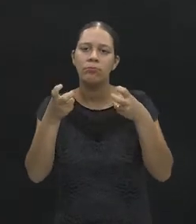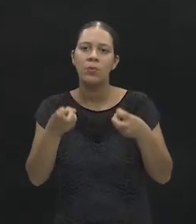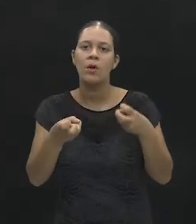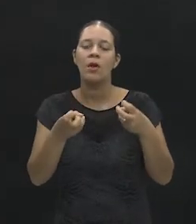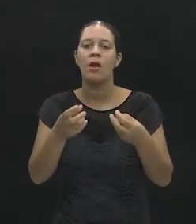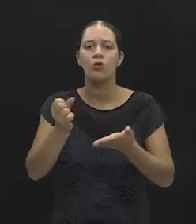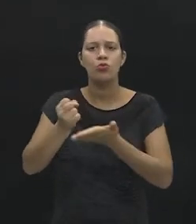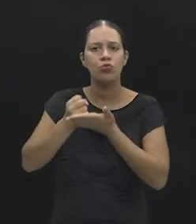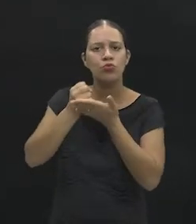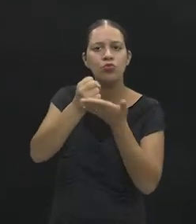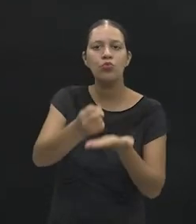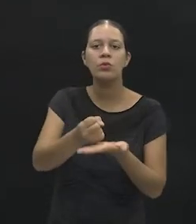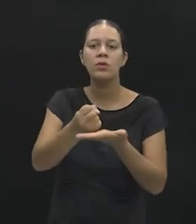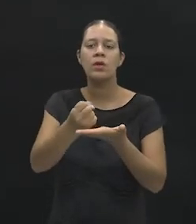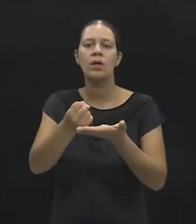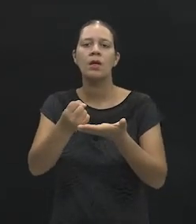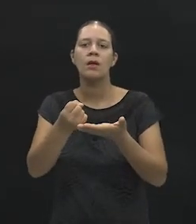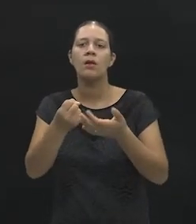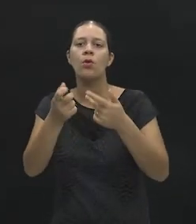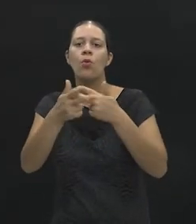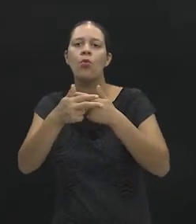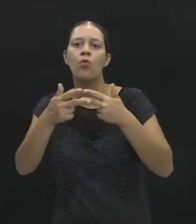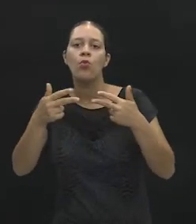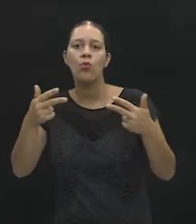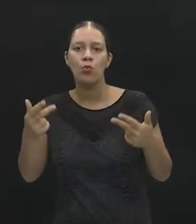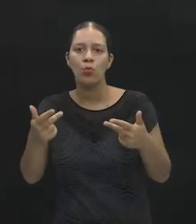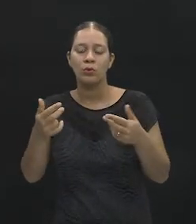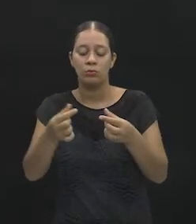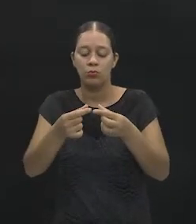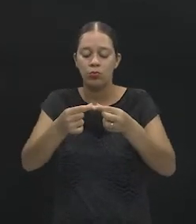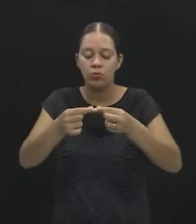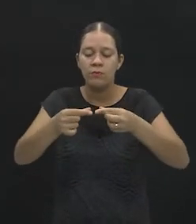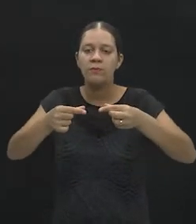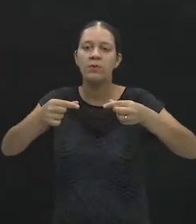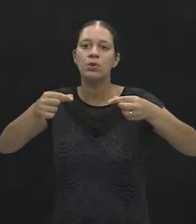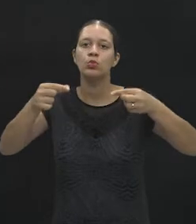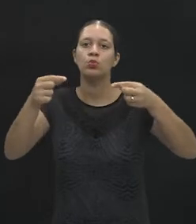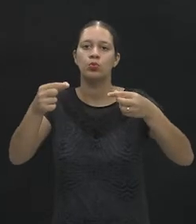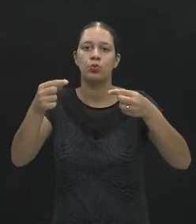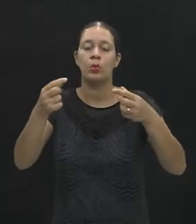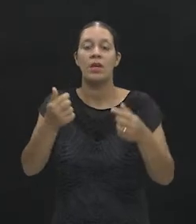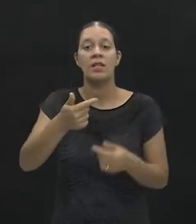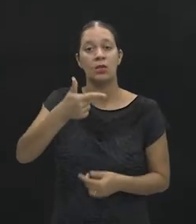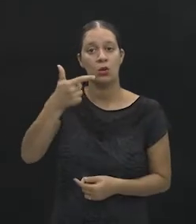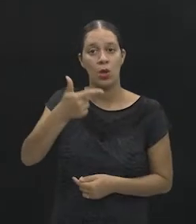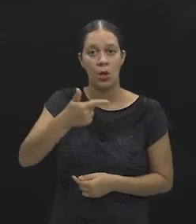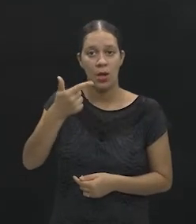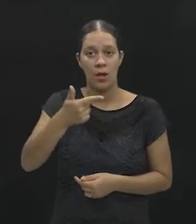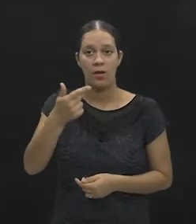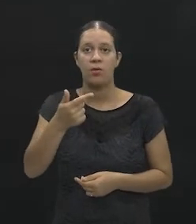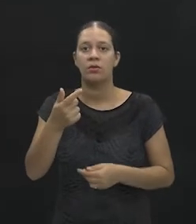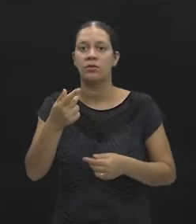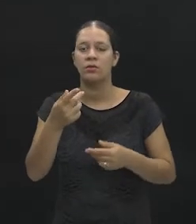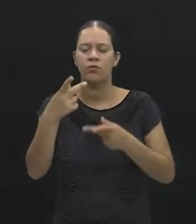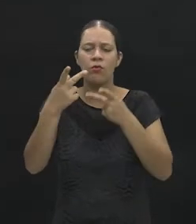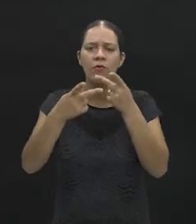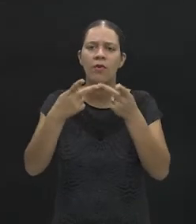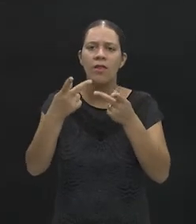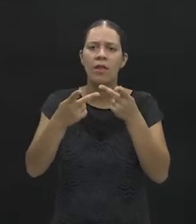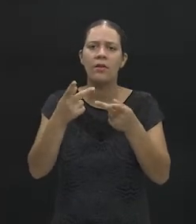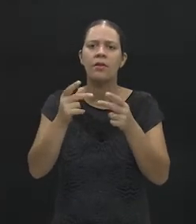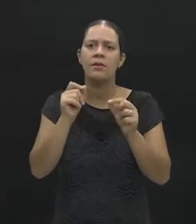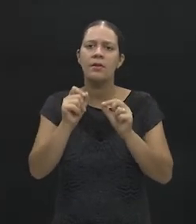gente. Eu vou ter um auxílio de um objeto e esse objeto é um filtro. Perfeito? Segundo, vou falar